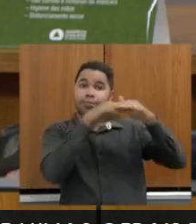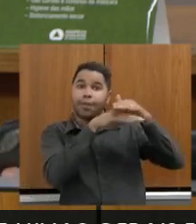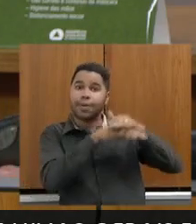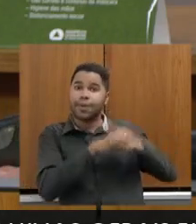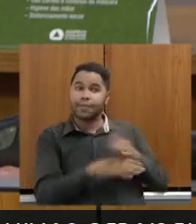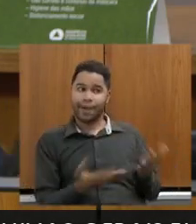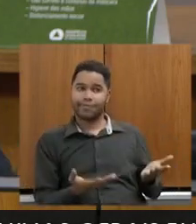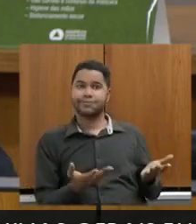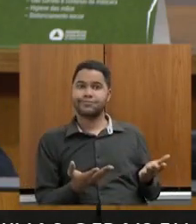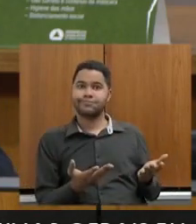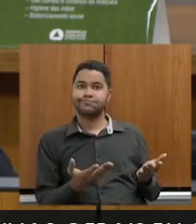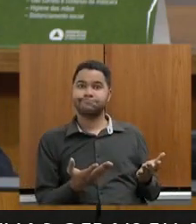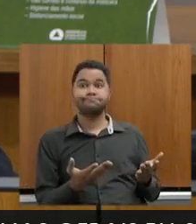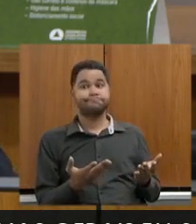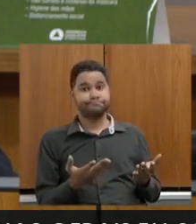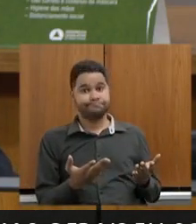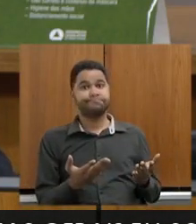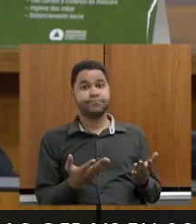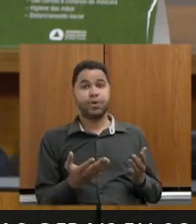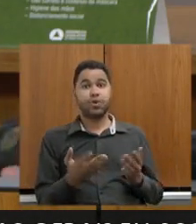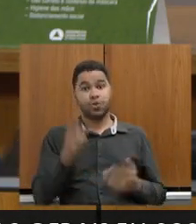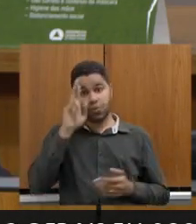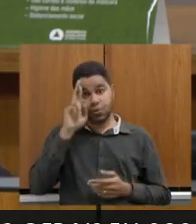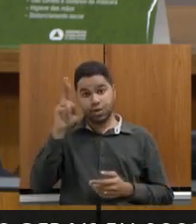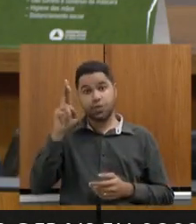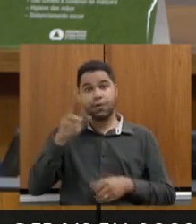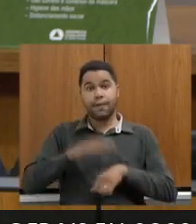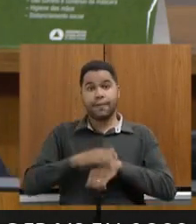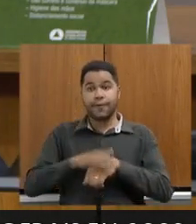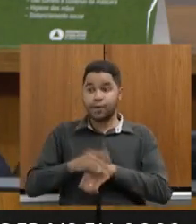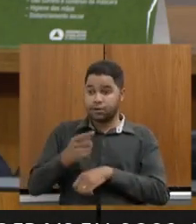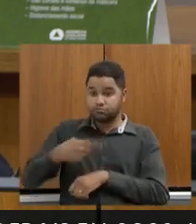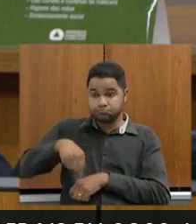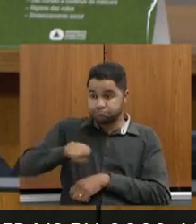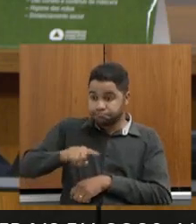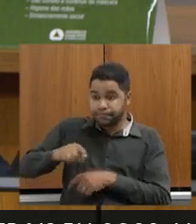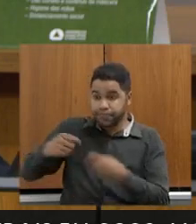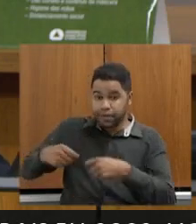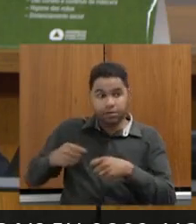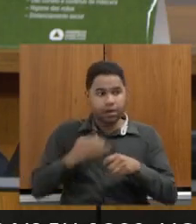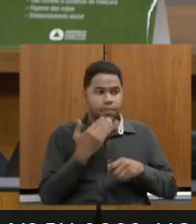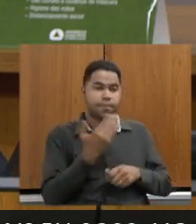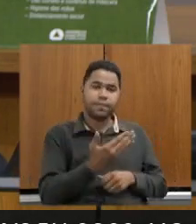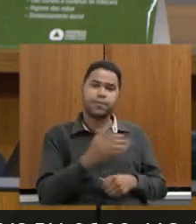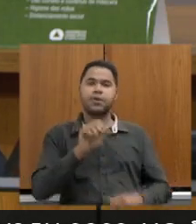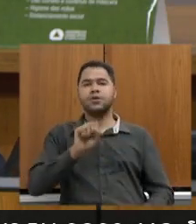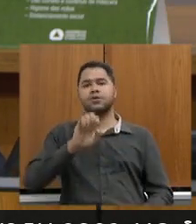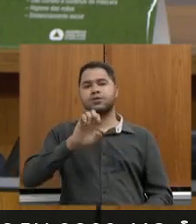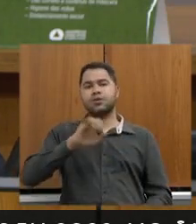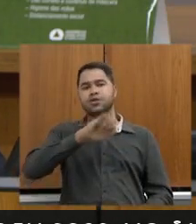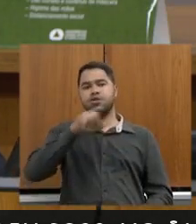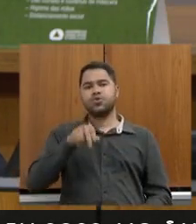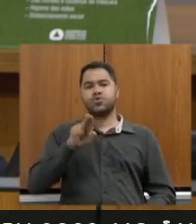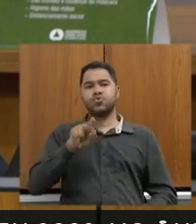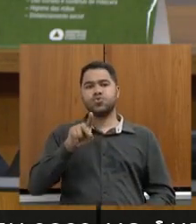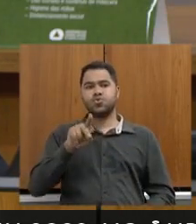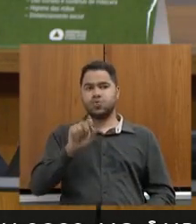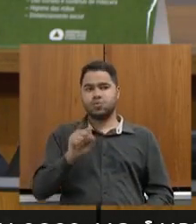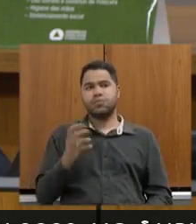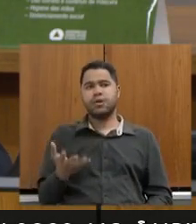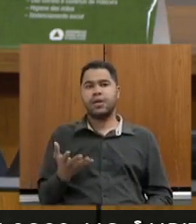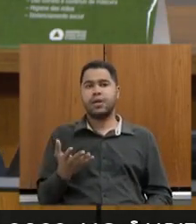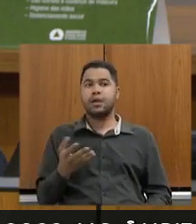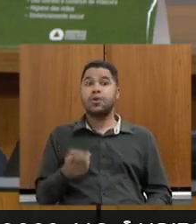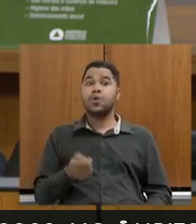Então a partir da iniciativa do diretor exatamente vejo necessidade e solicitar a Sejus Então a gente tem quase